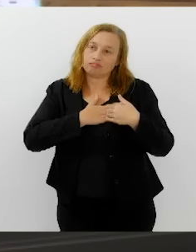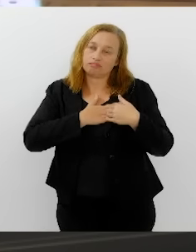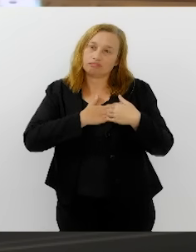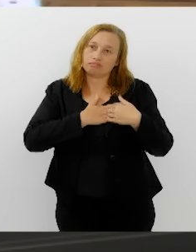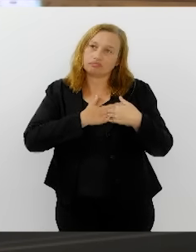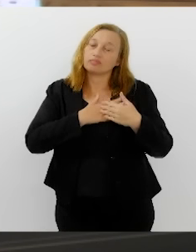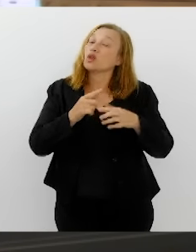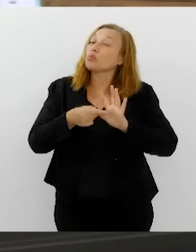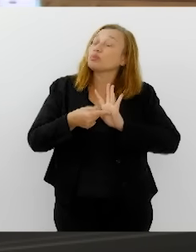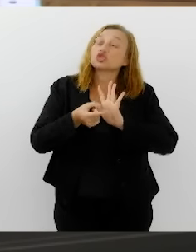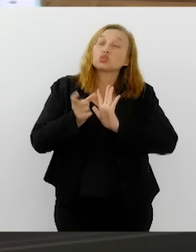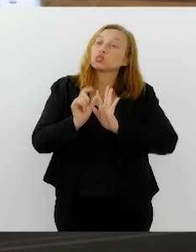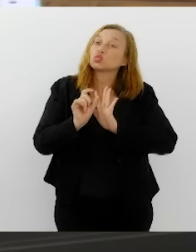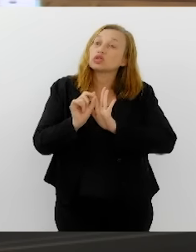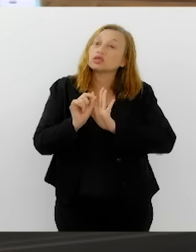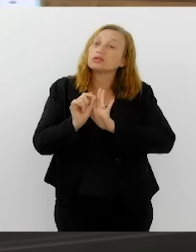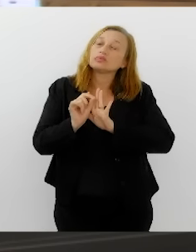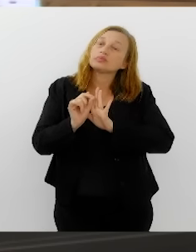mostra